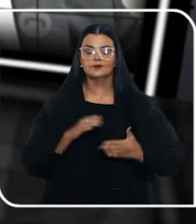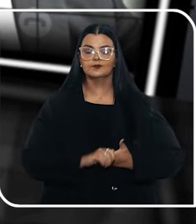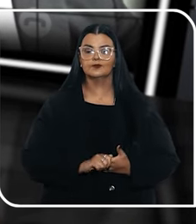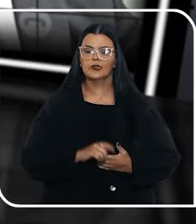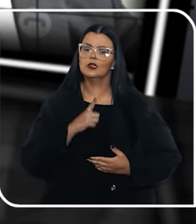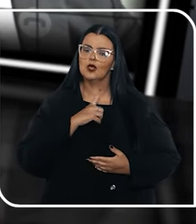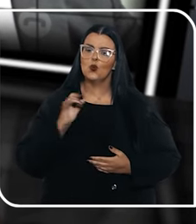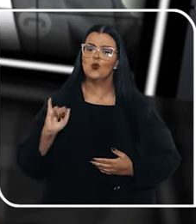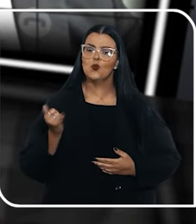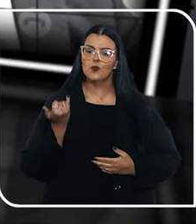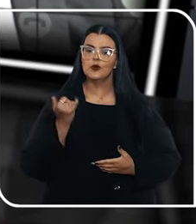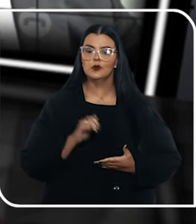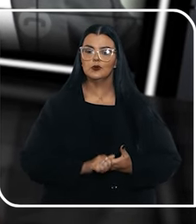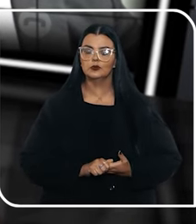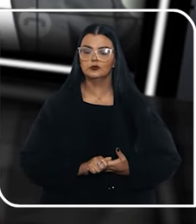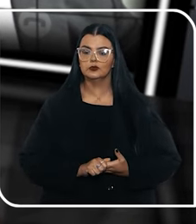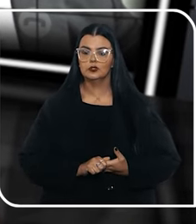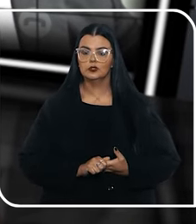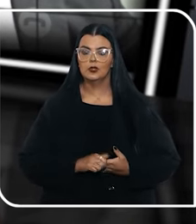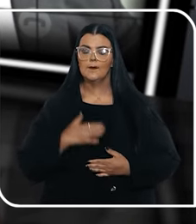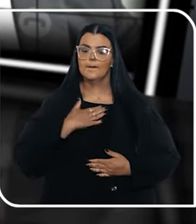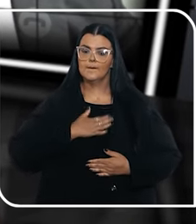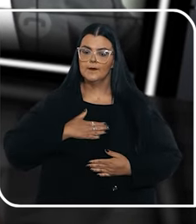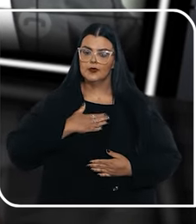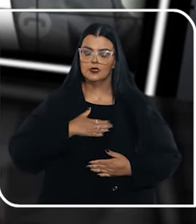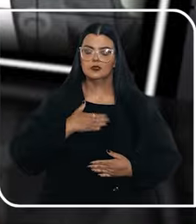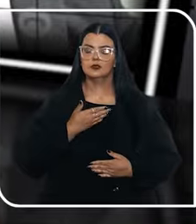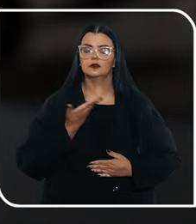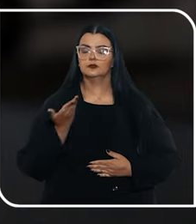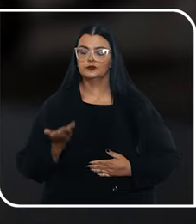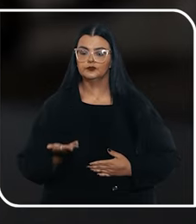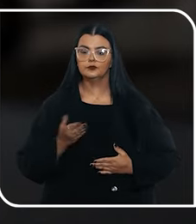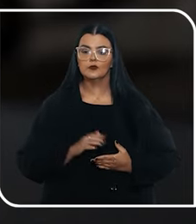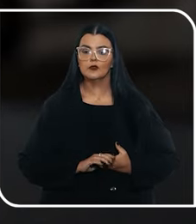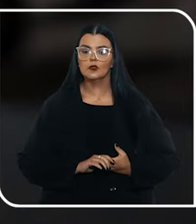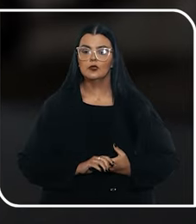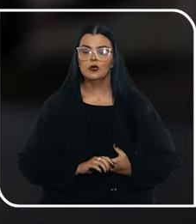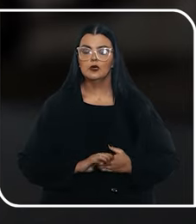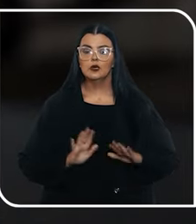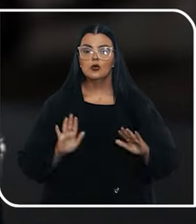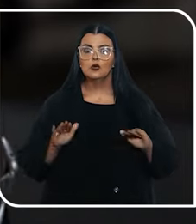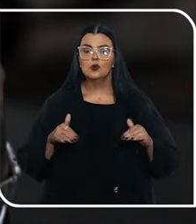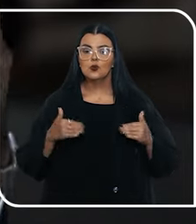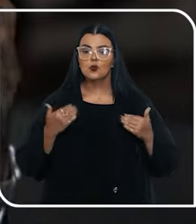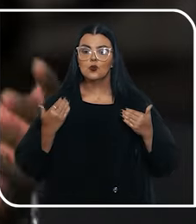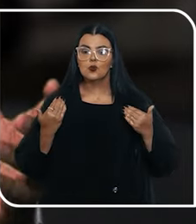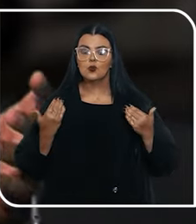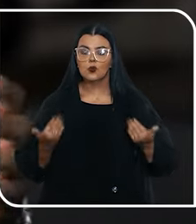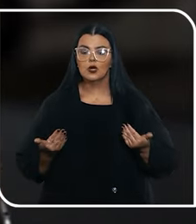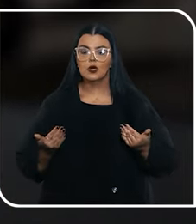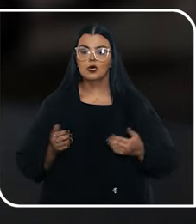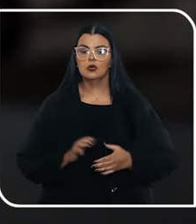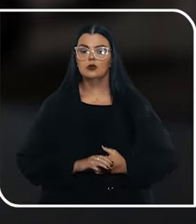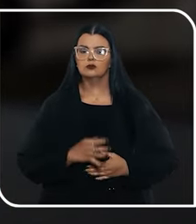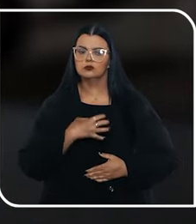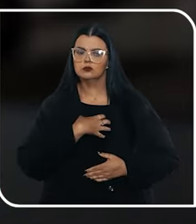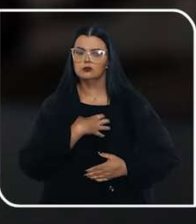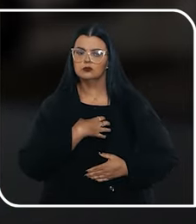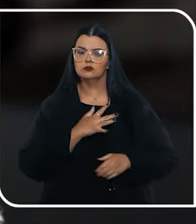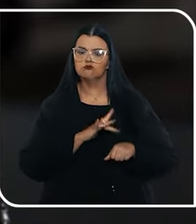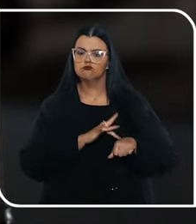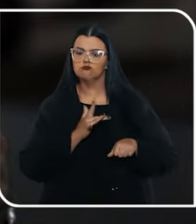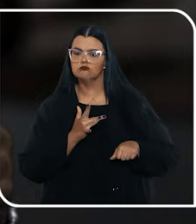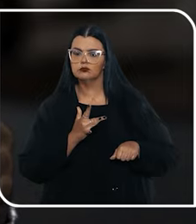a oportunidade, é um prazer aí falar com vocês. Agora, doutor Franco, qual foi a sua reação quando